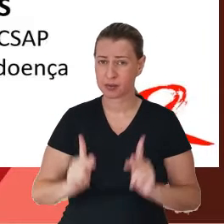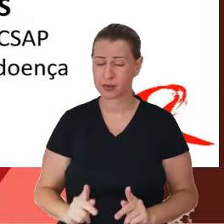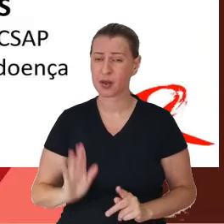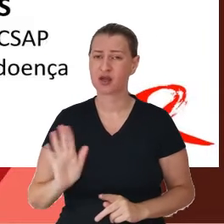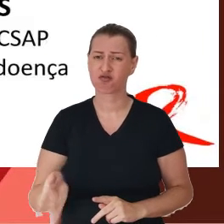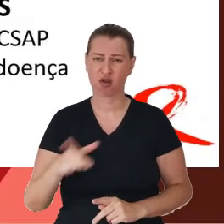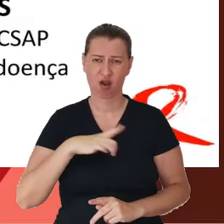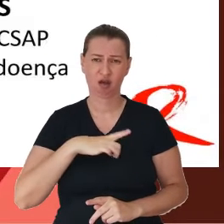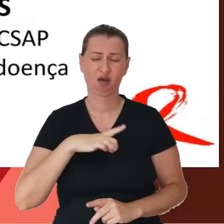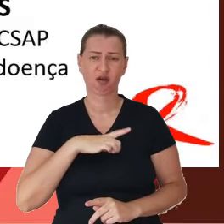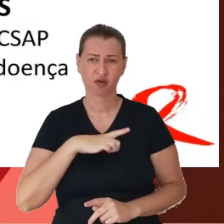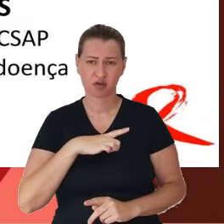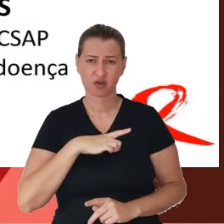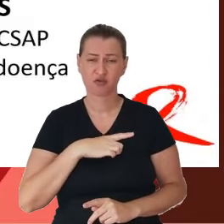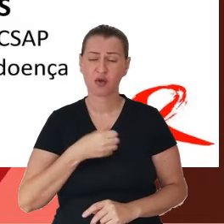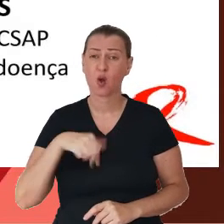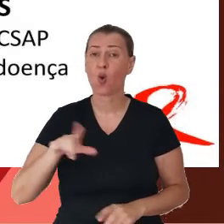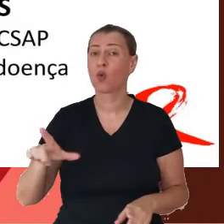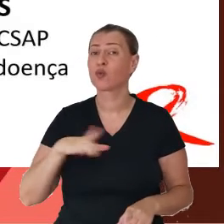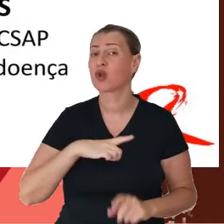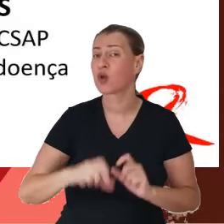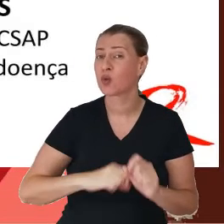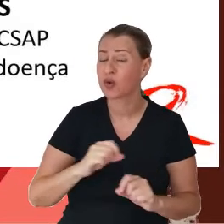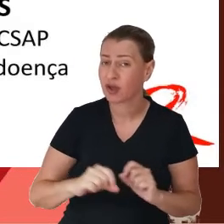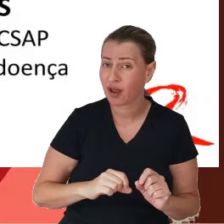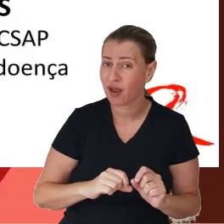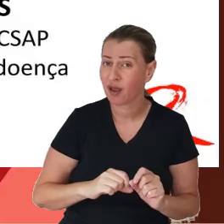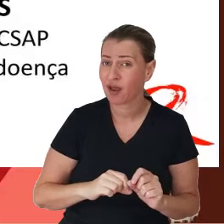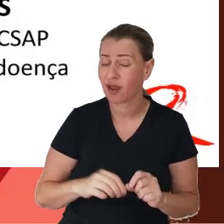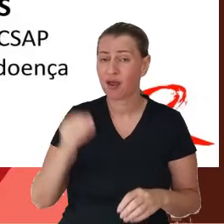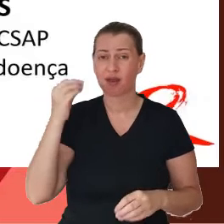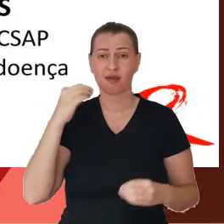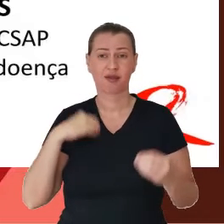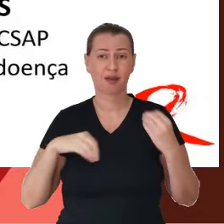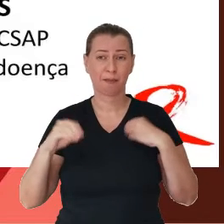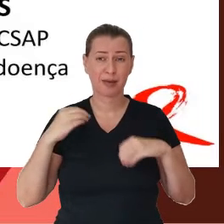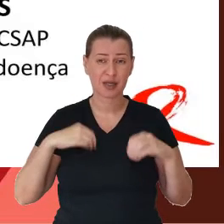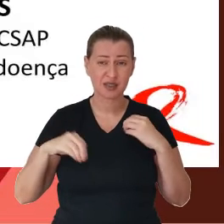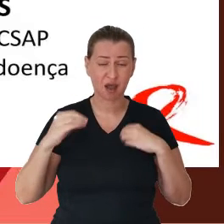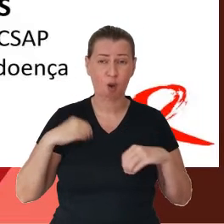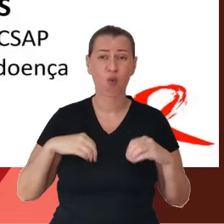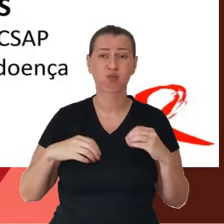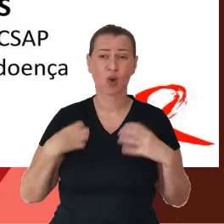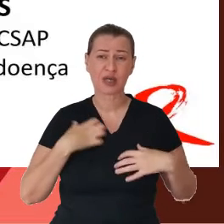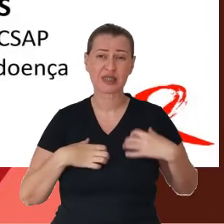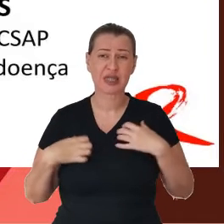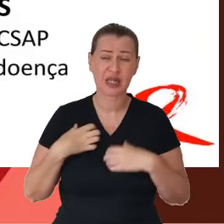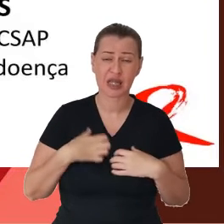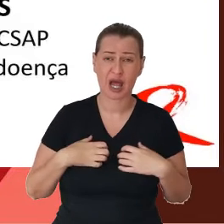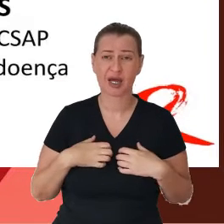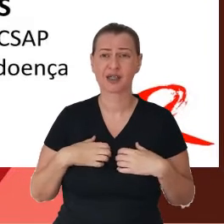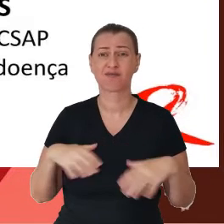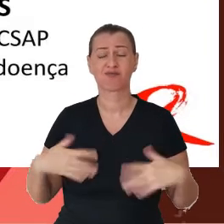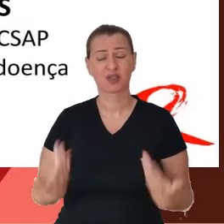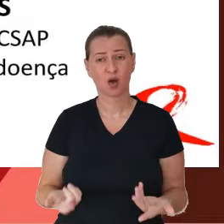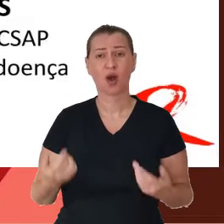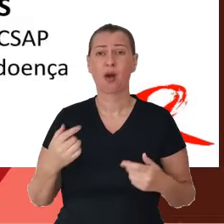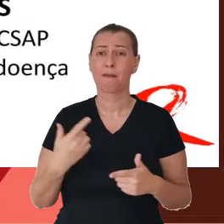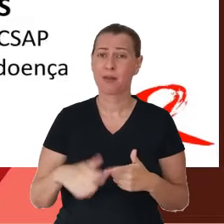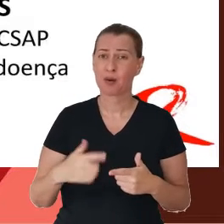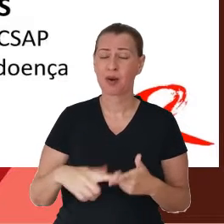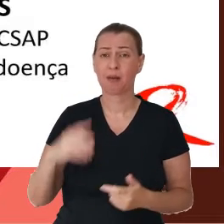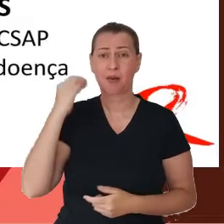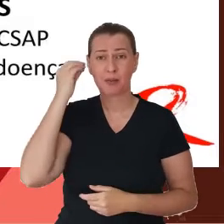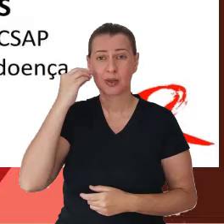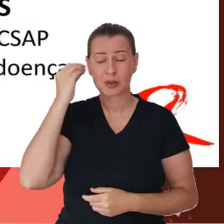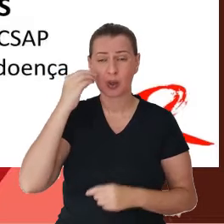já tiveram ou têm depressão ou ansiedade. Então, é uma prevalência de sofrimento psicológico muito grande nessa